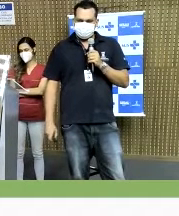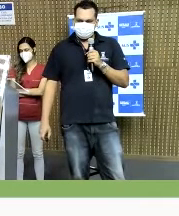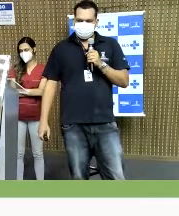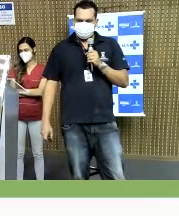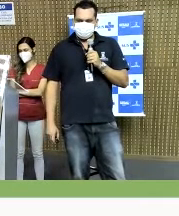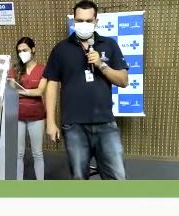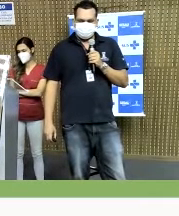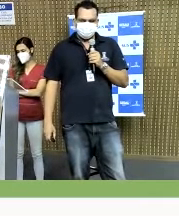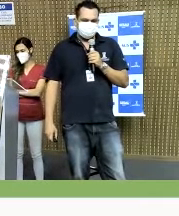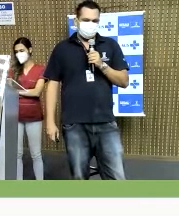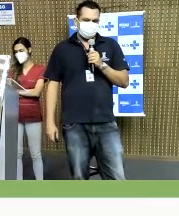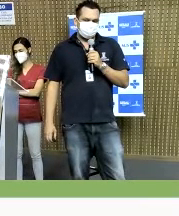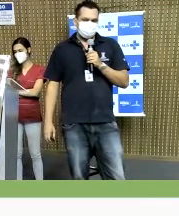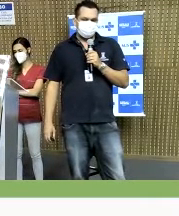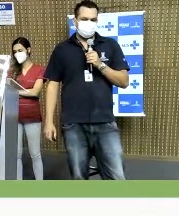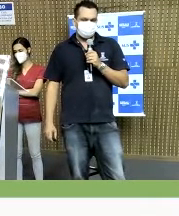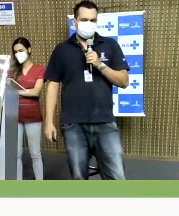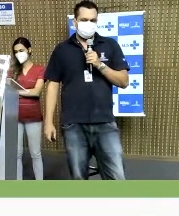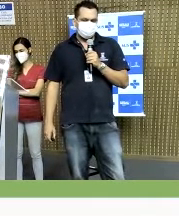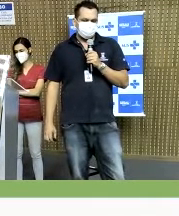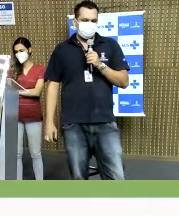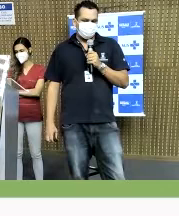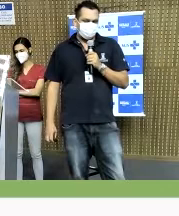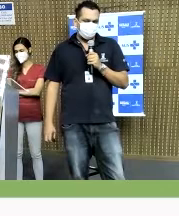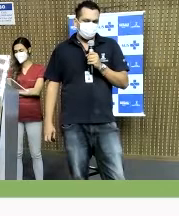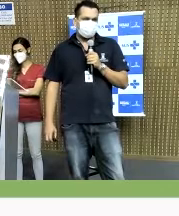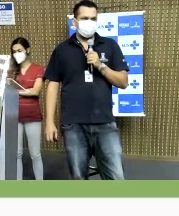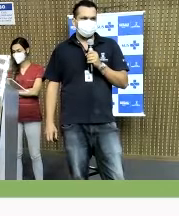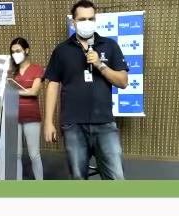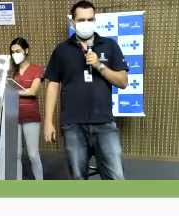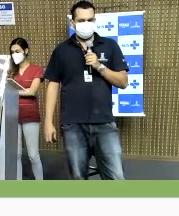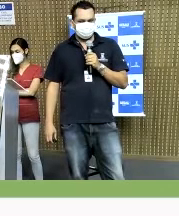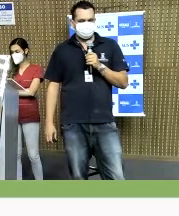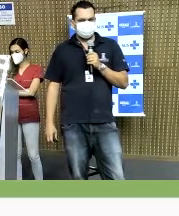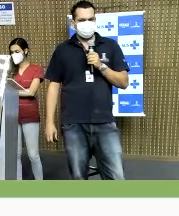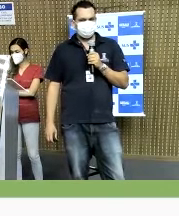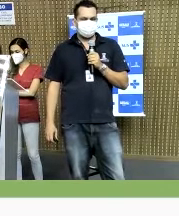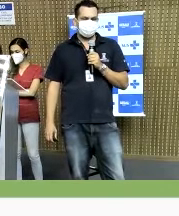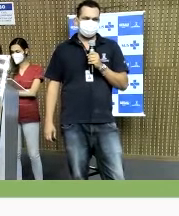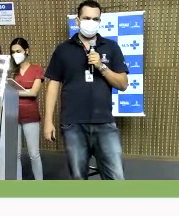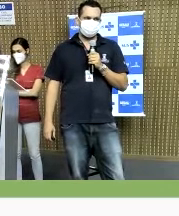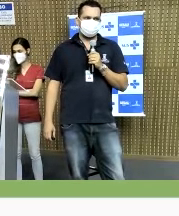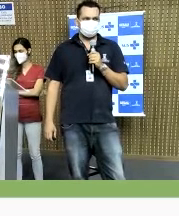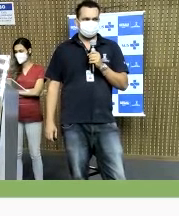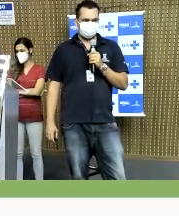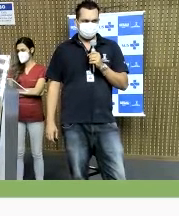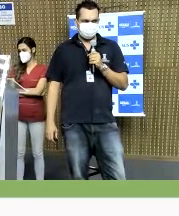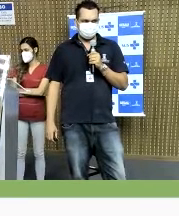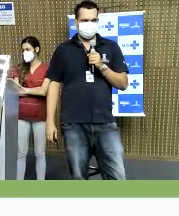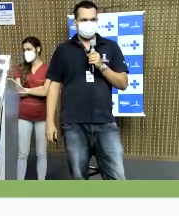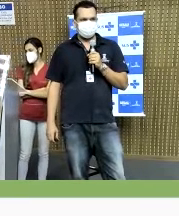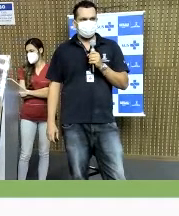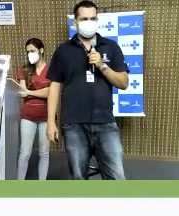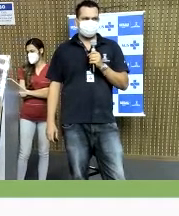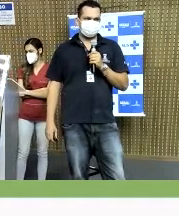Aqui no CISREG médico ainda a gente tem 16 solicitantes, por quê? Porque além dos médicos, os meus administrativos ainda são